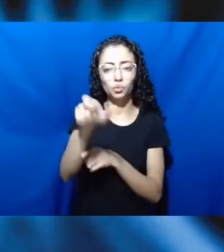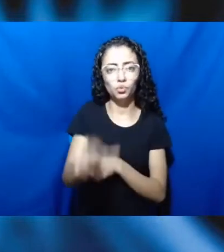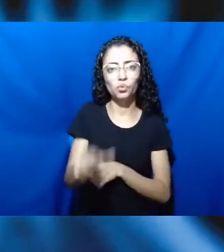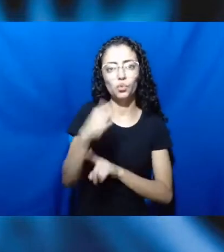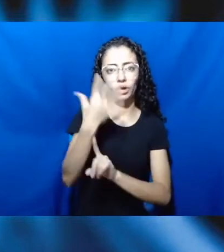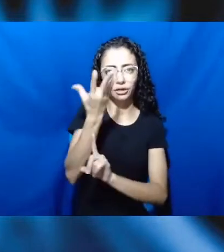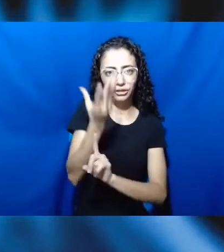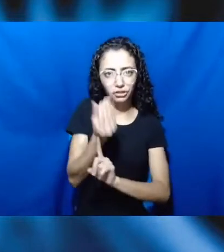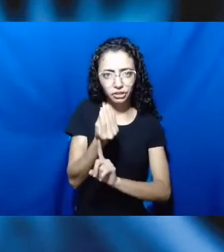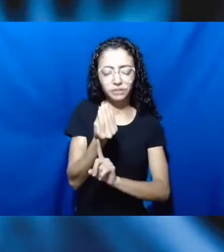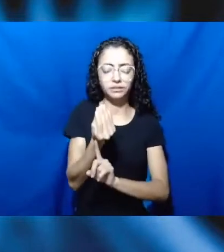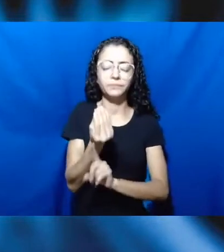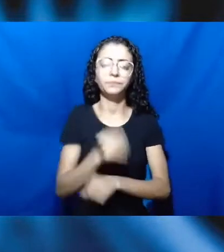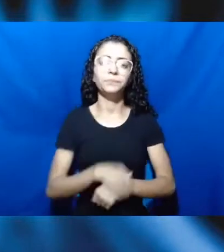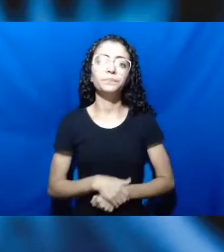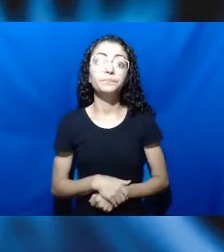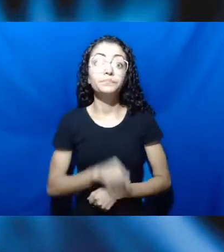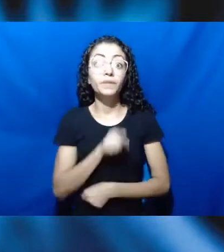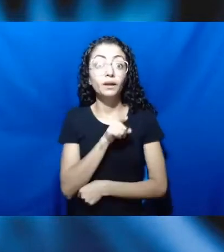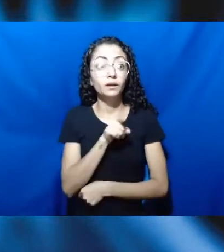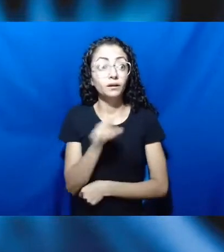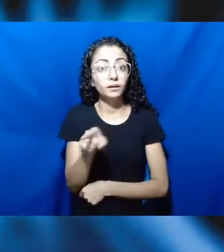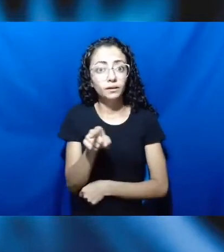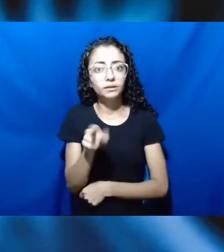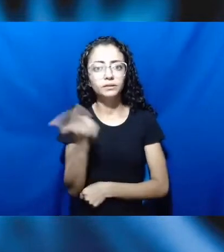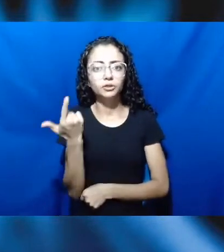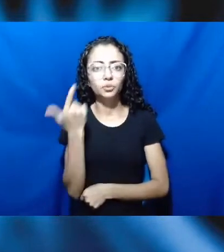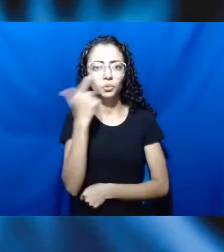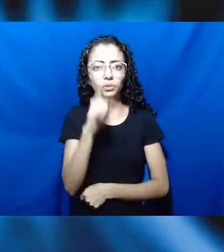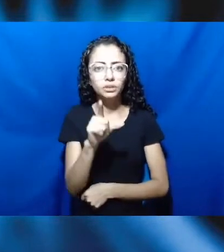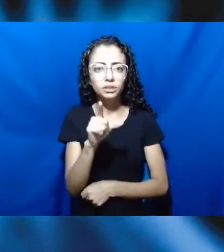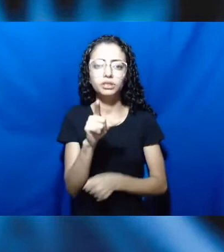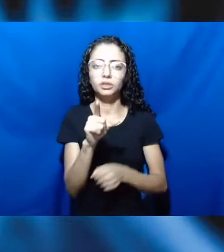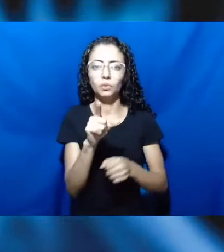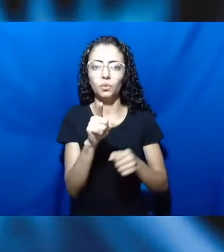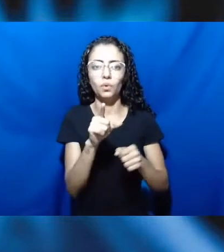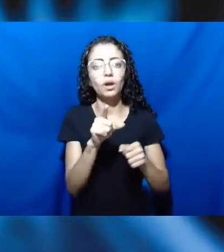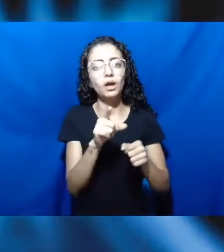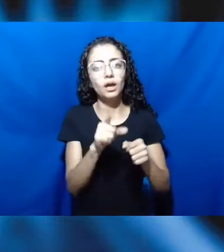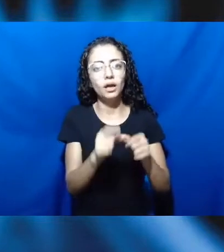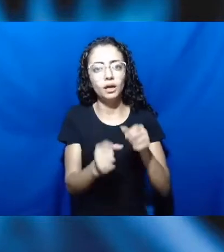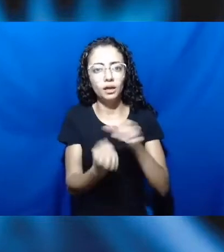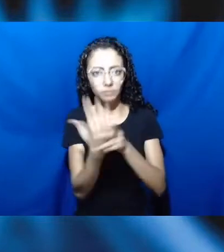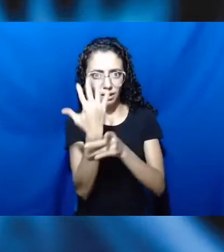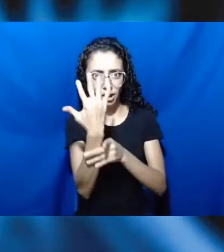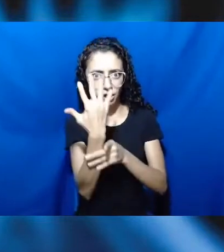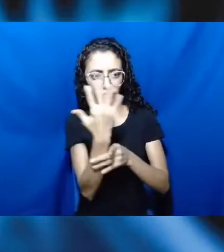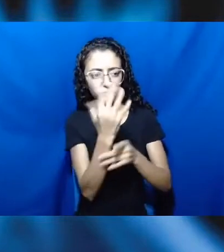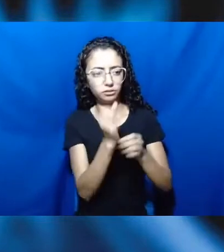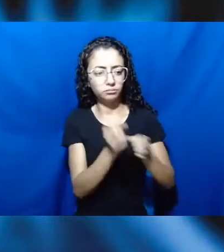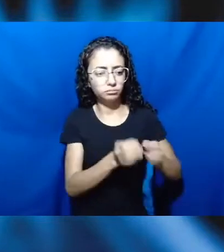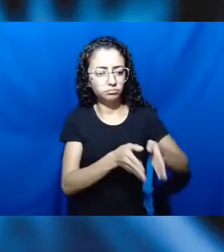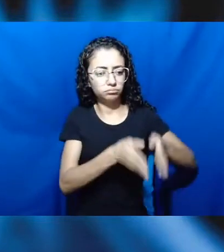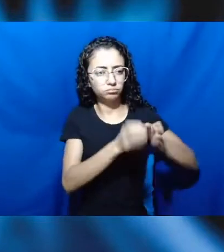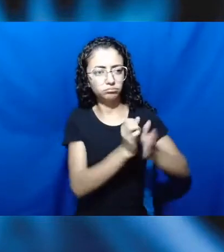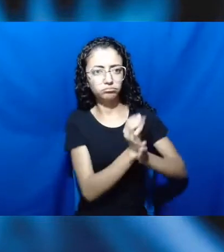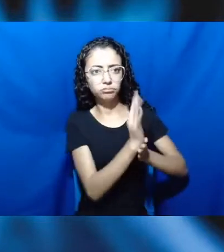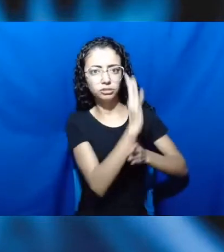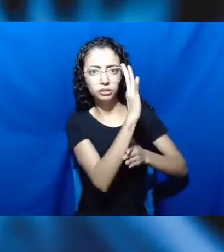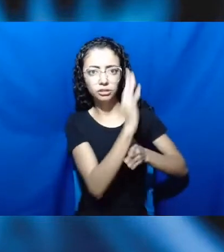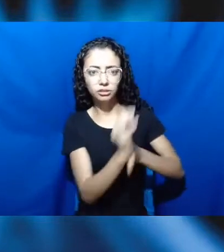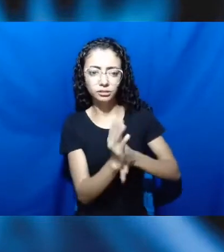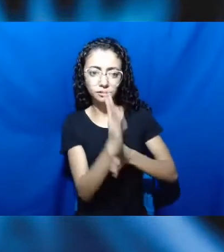dinamarquês, ele transubstanciou as cercas e fez delas uma forma